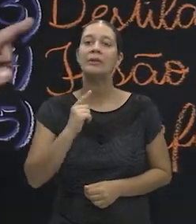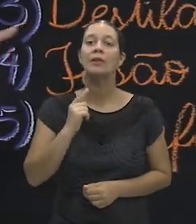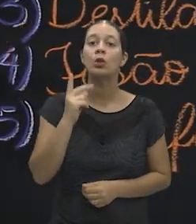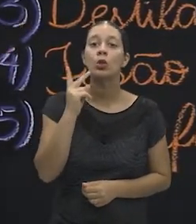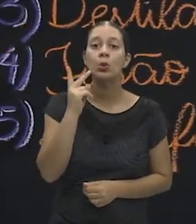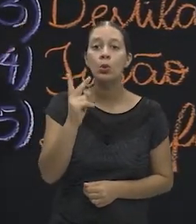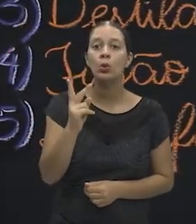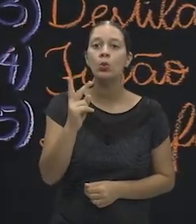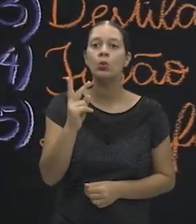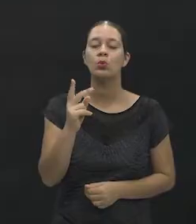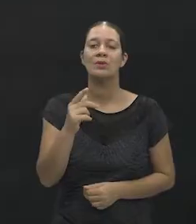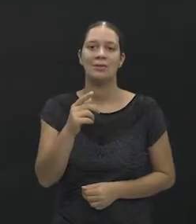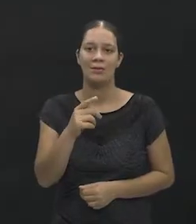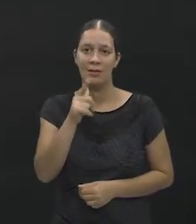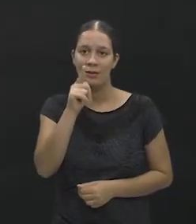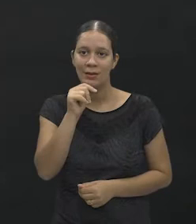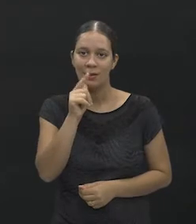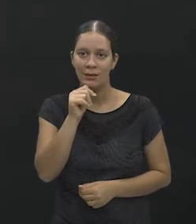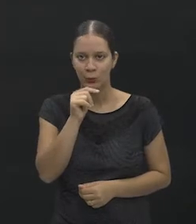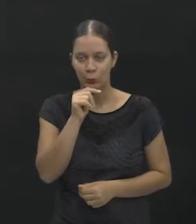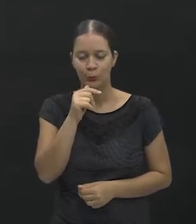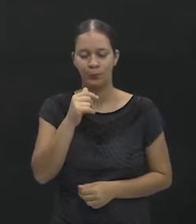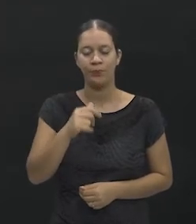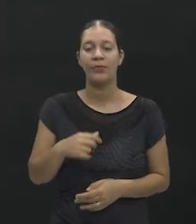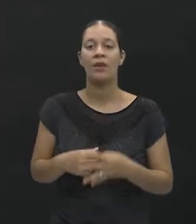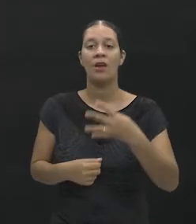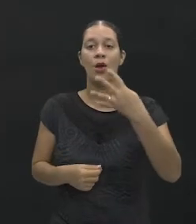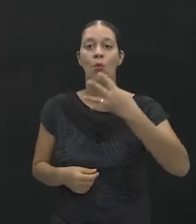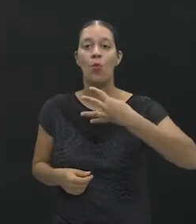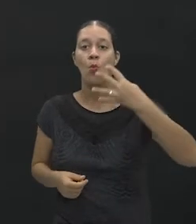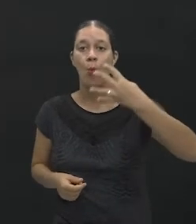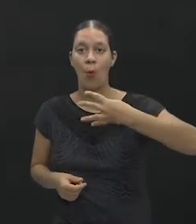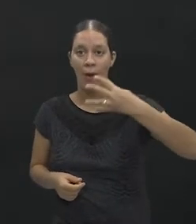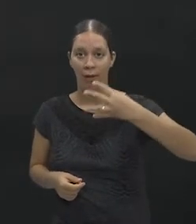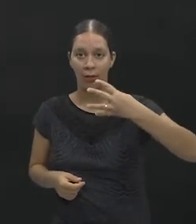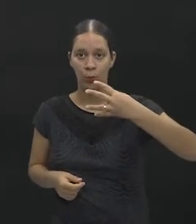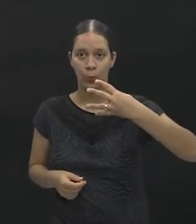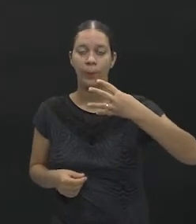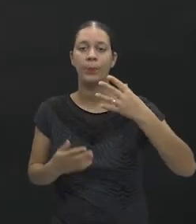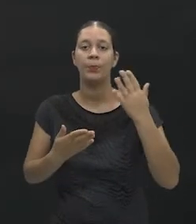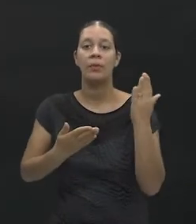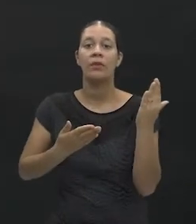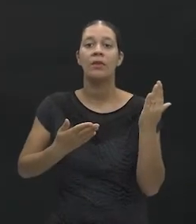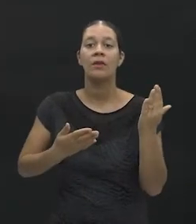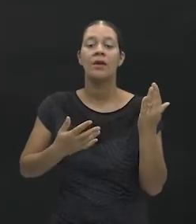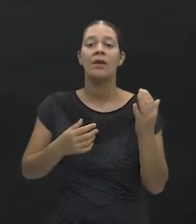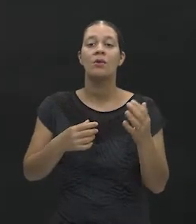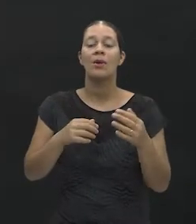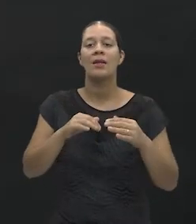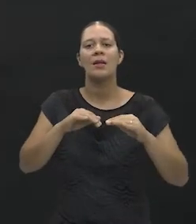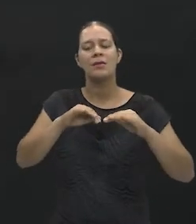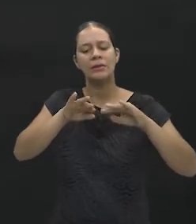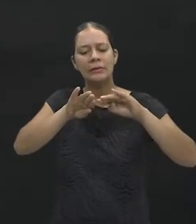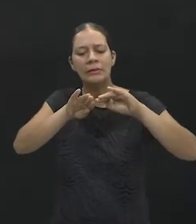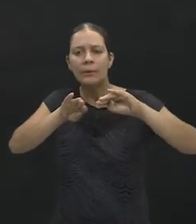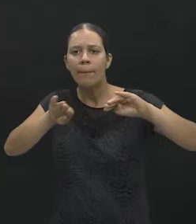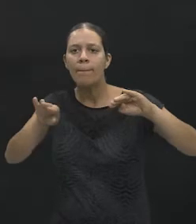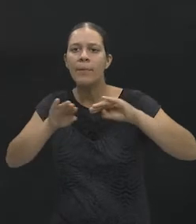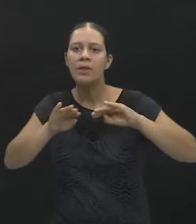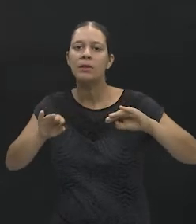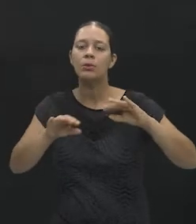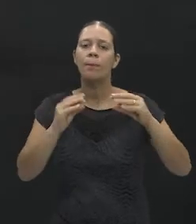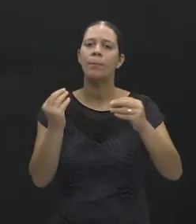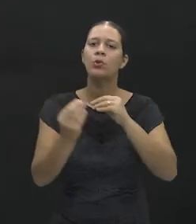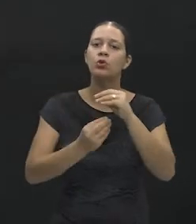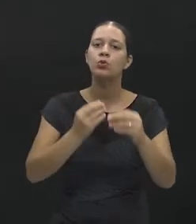líquidos. Quarto caso, fusão fracionada. A fusão fracionada ela é um método de separação